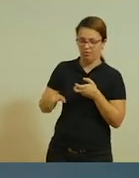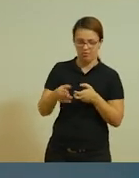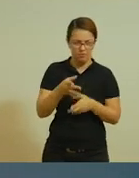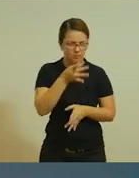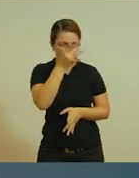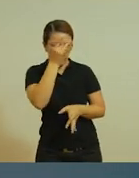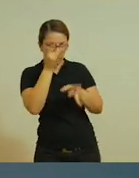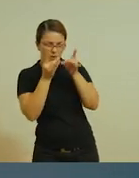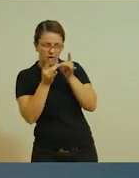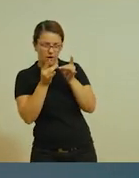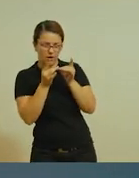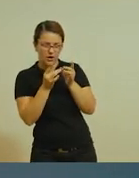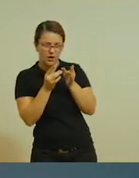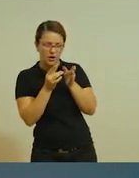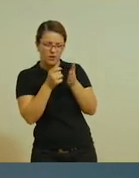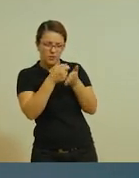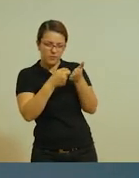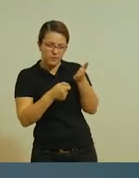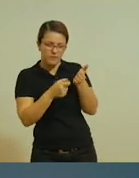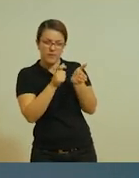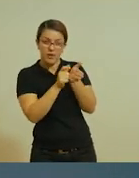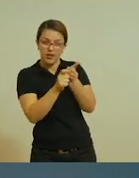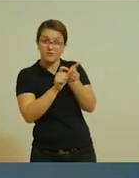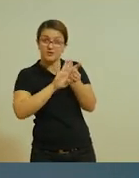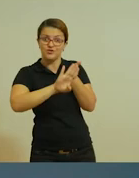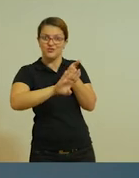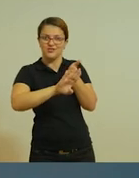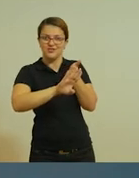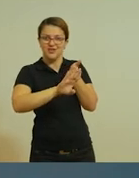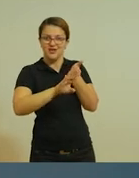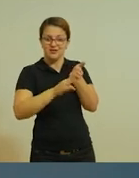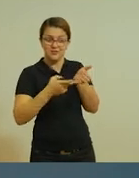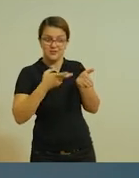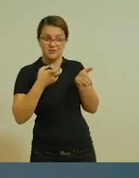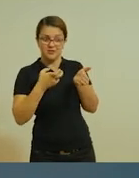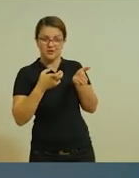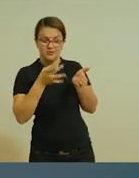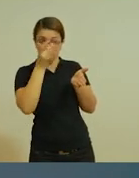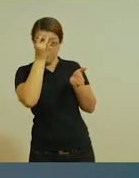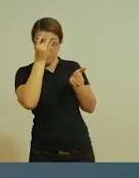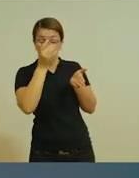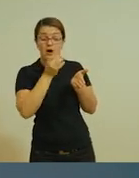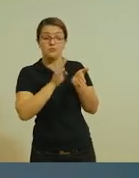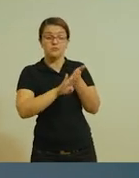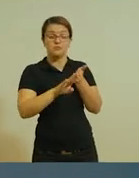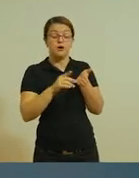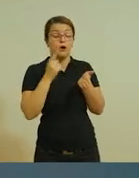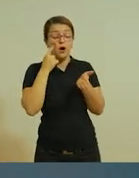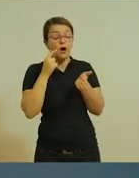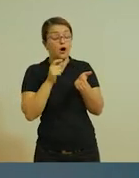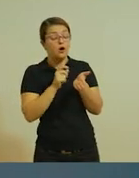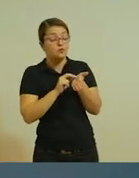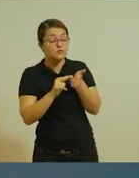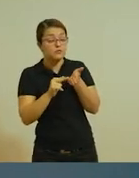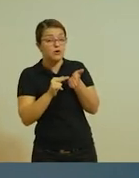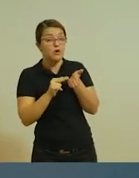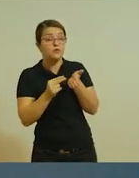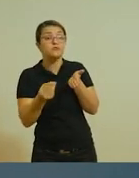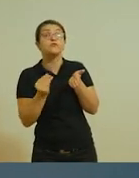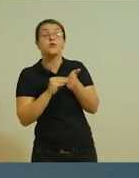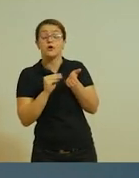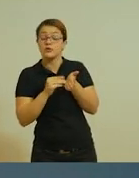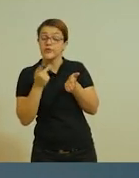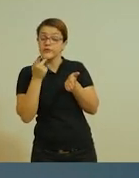decorando, você vai tirando palavras. Quando você vai falando com ela, você vai tirando alguma palavra e deixa que ela complete